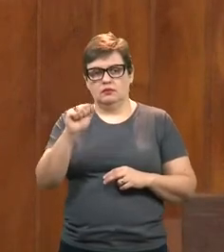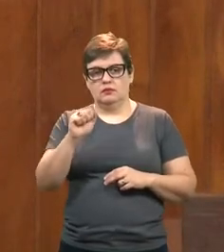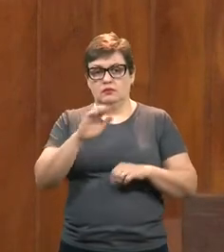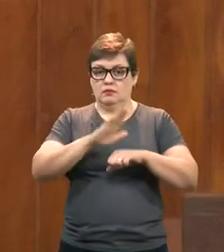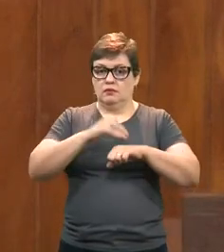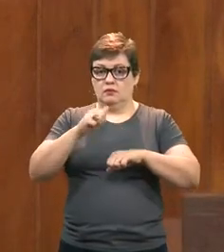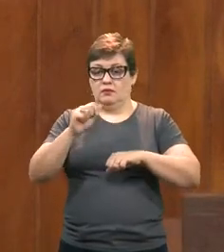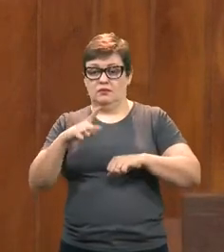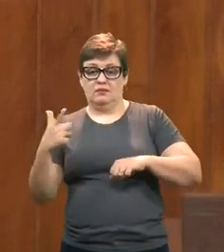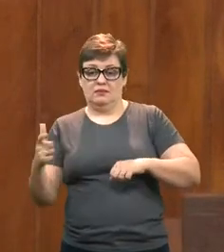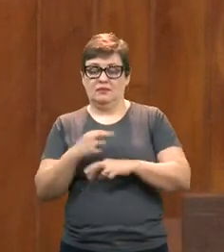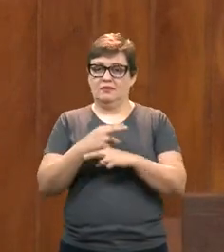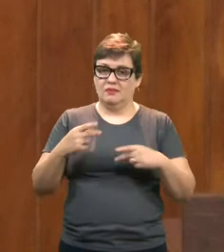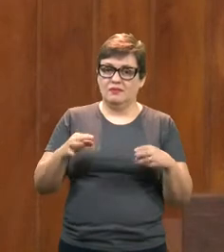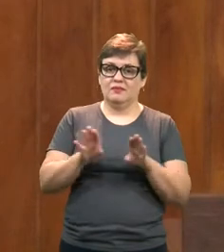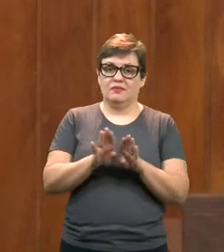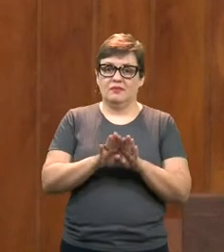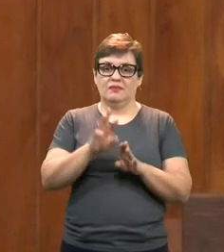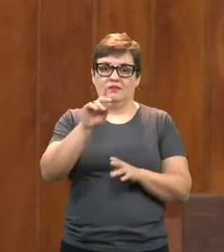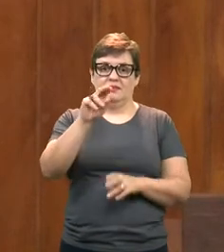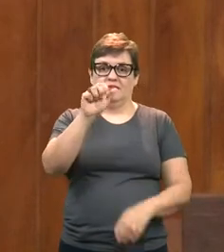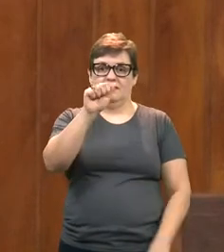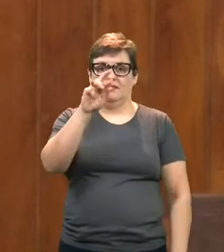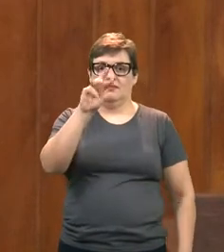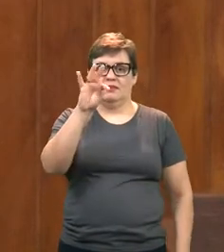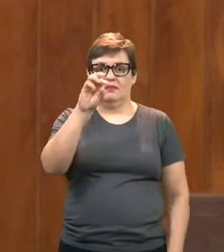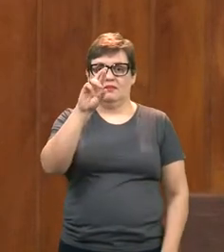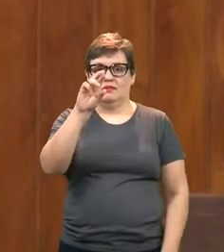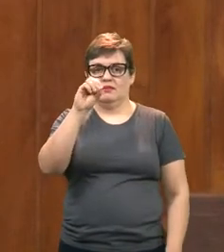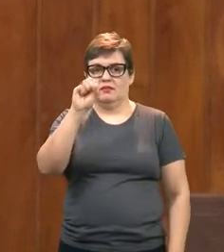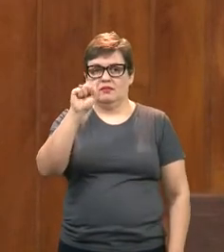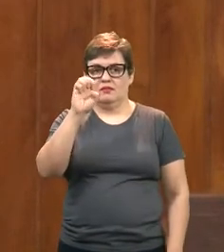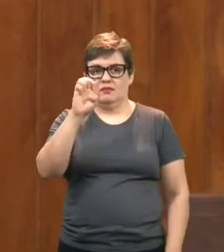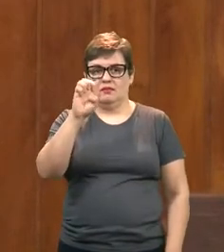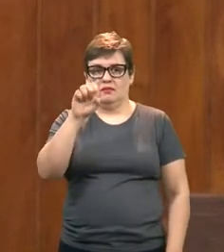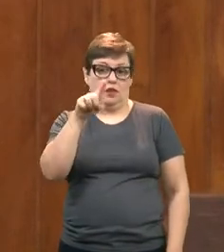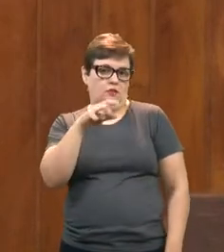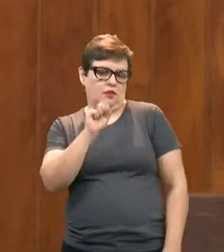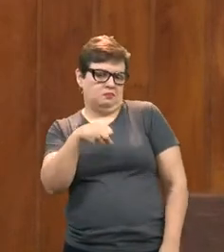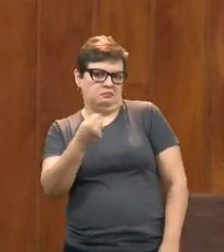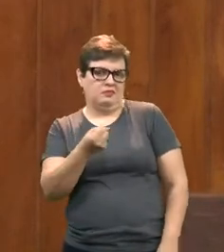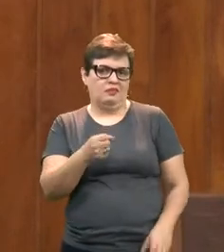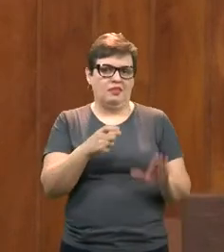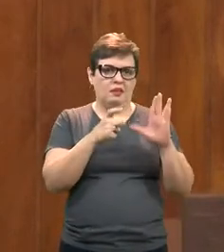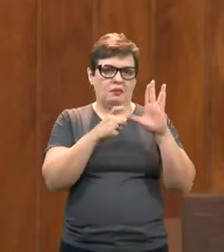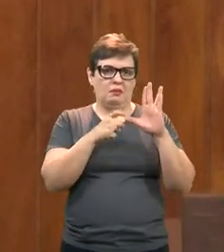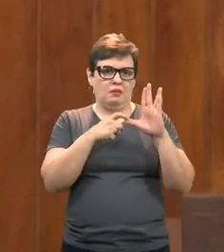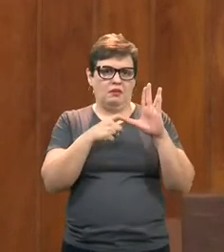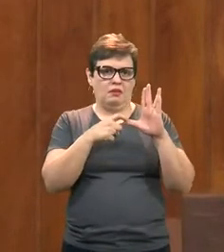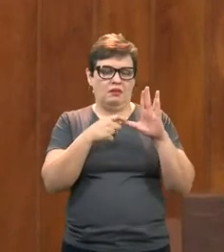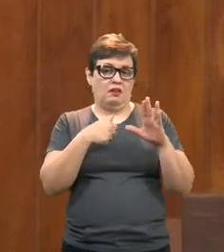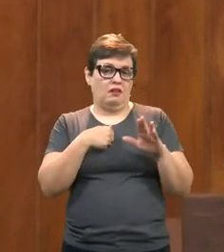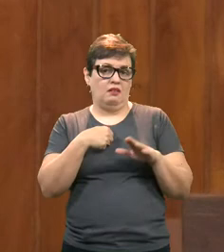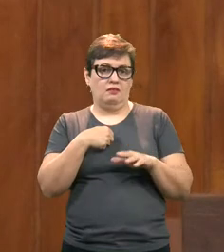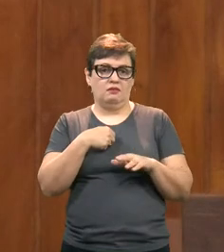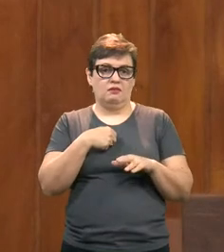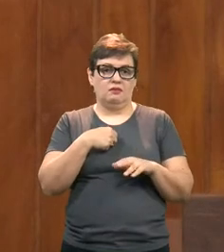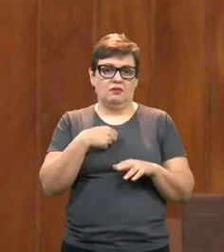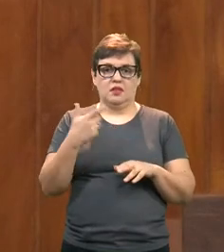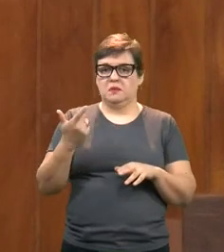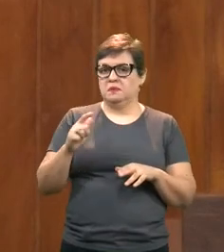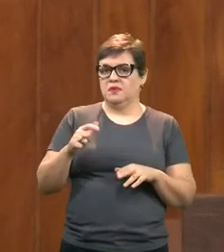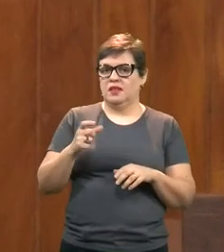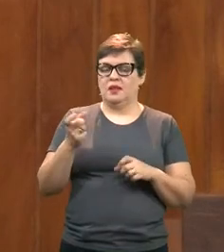Porque a gente está tratando a pessoa, não a patologia. Ah, mas aí, você dá maconha? Primeiro, eu não tenho medo da palavra maconha, eu tive por muito